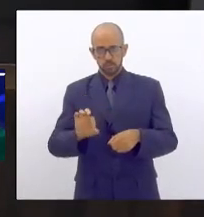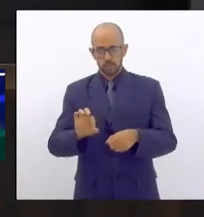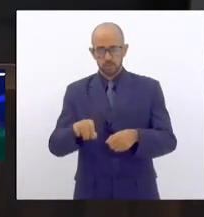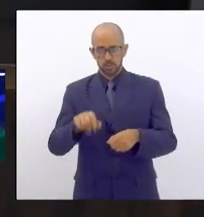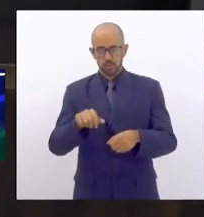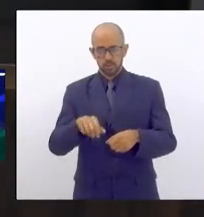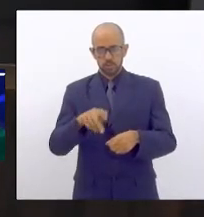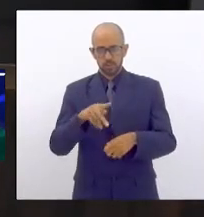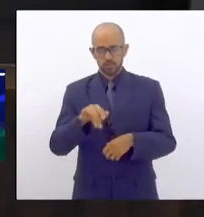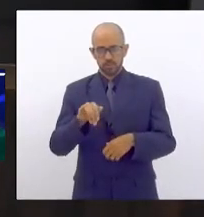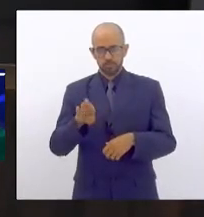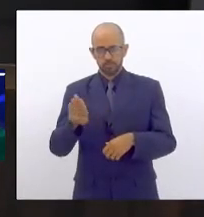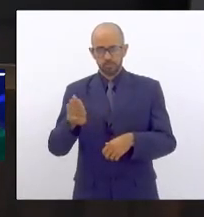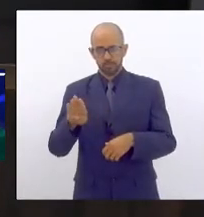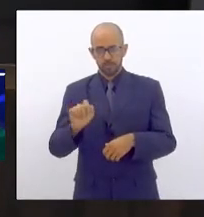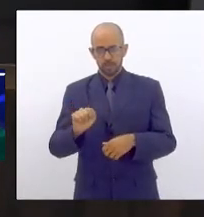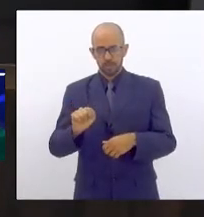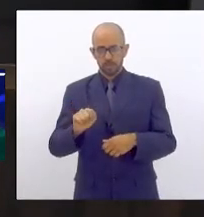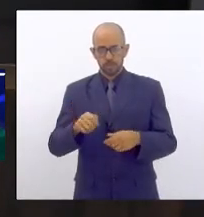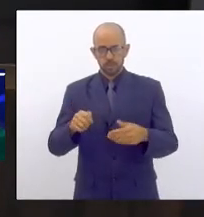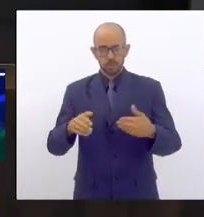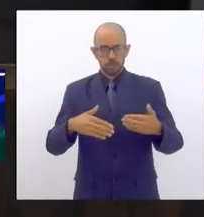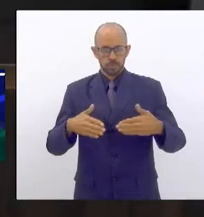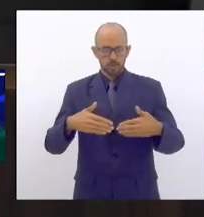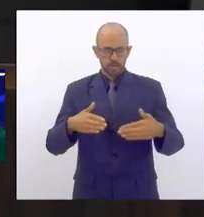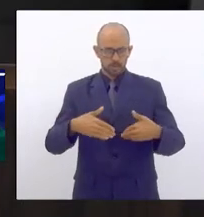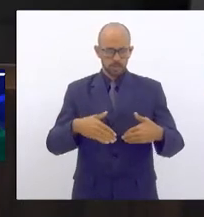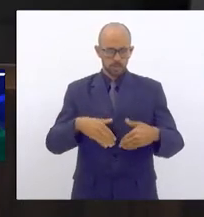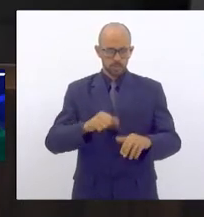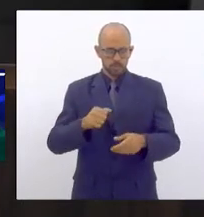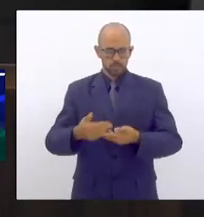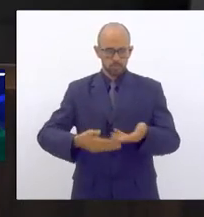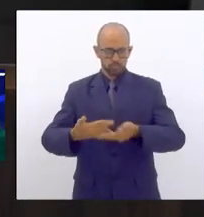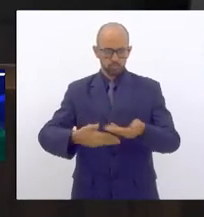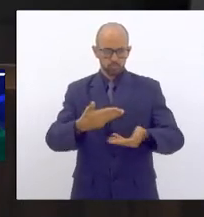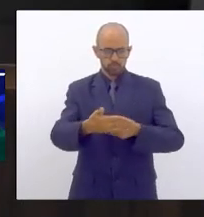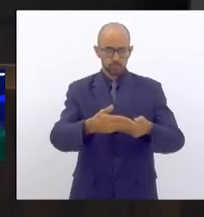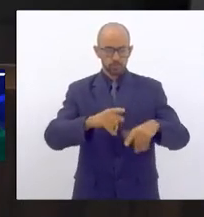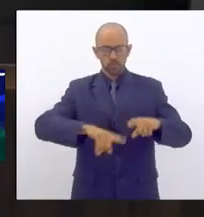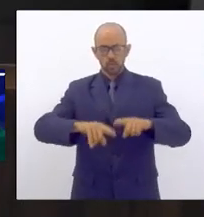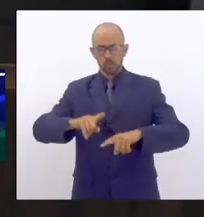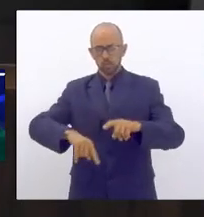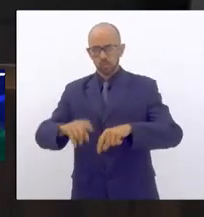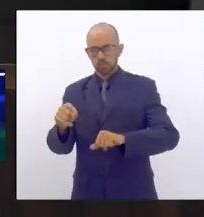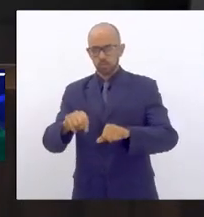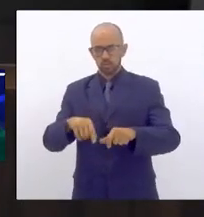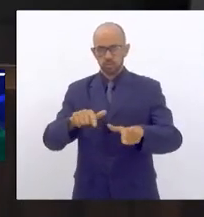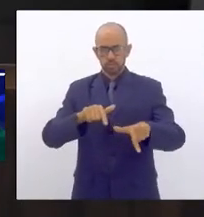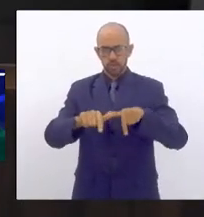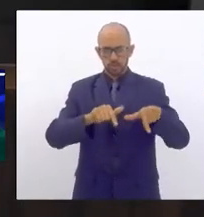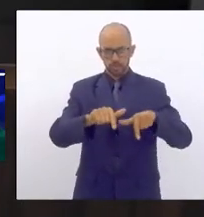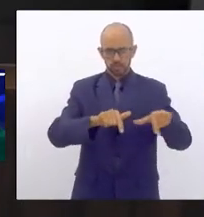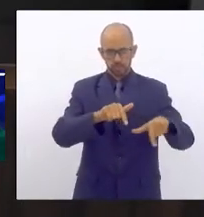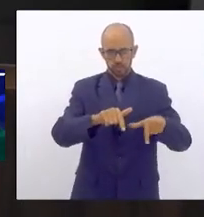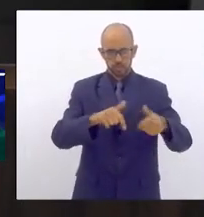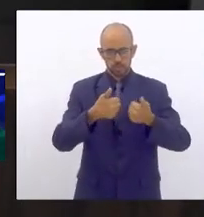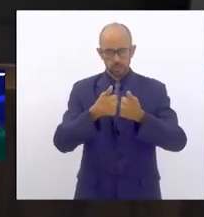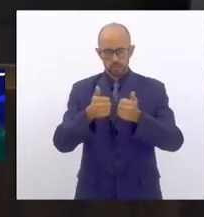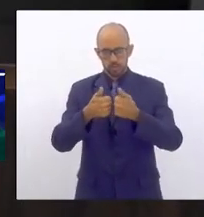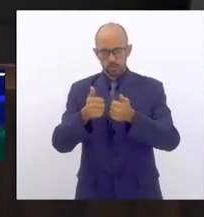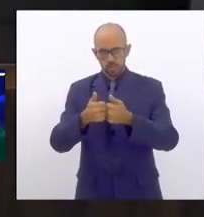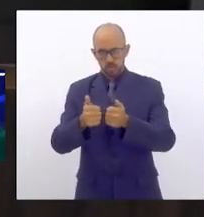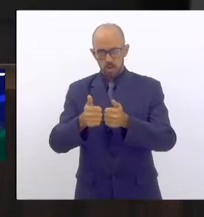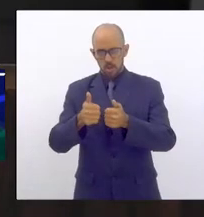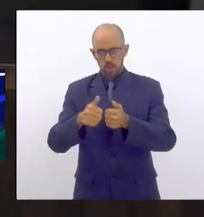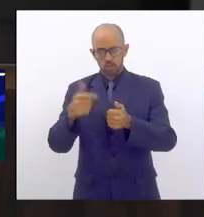produto da arrecadação do imposto sobre operações relativas à circulação de mercadorias e sobre prestações de serviços de transporte interestadual